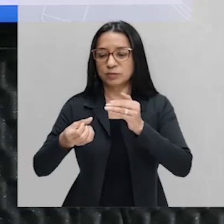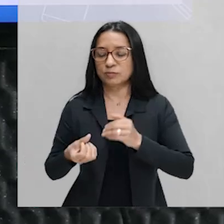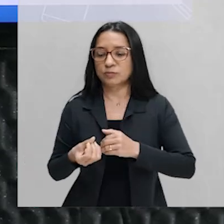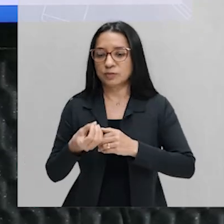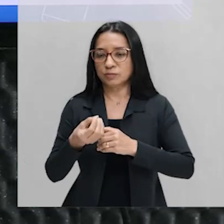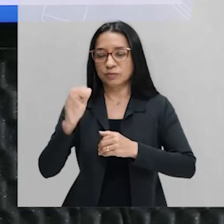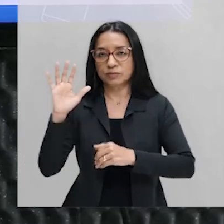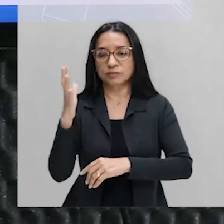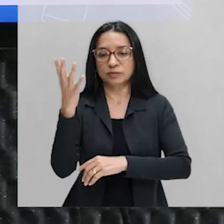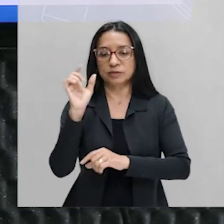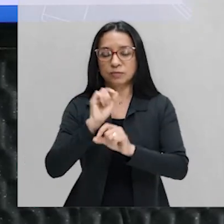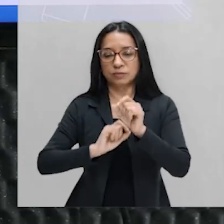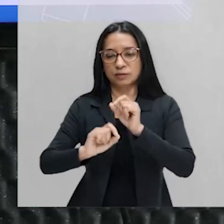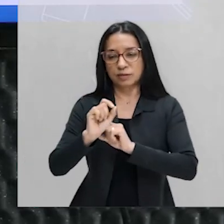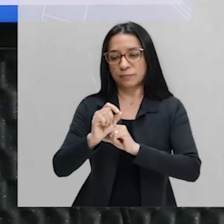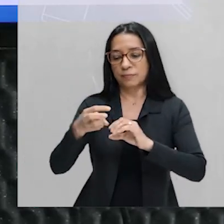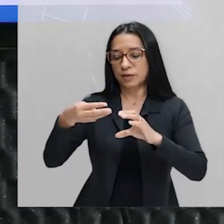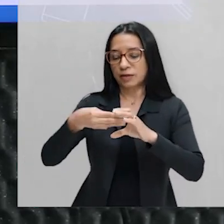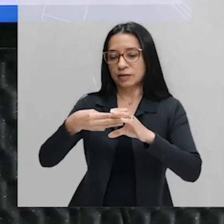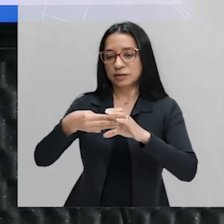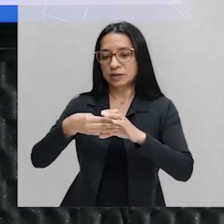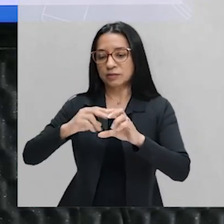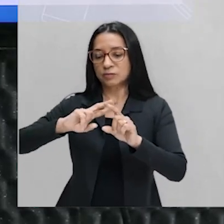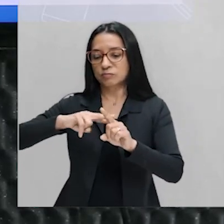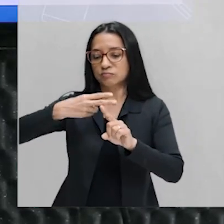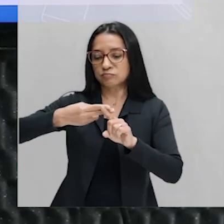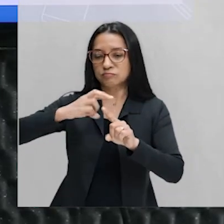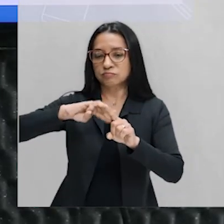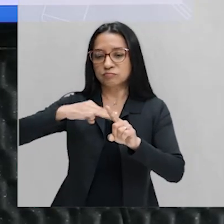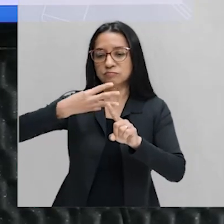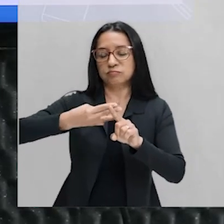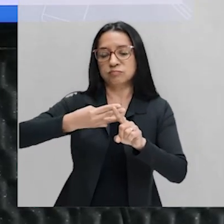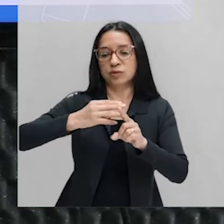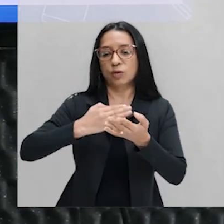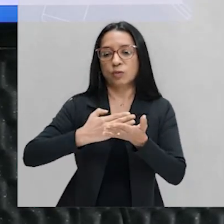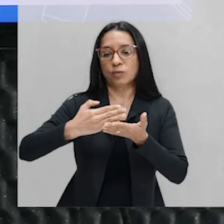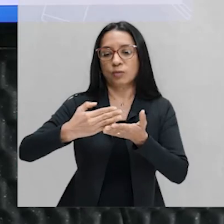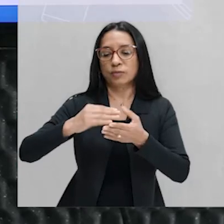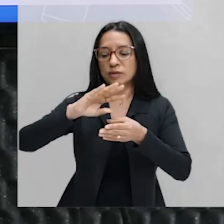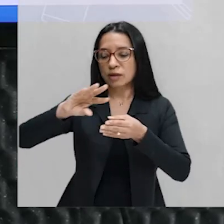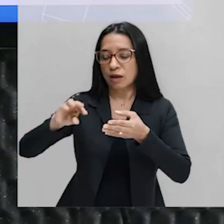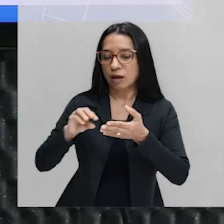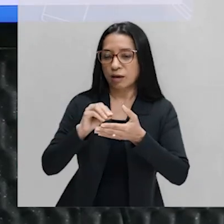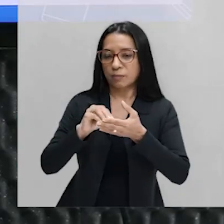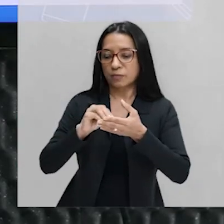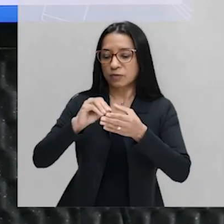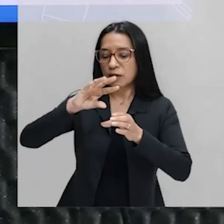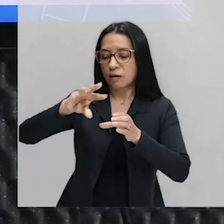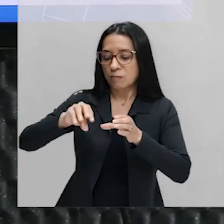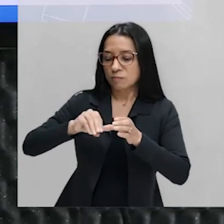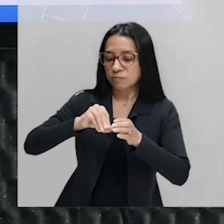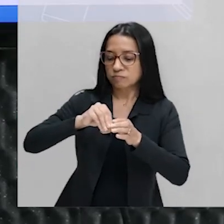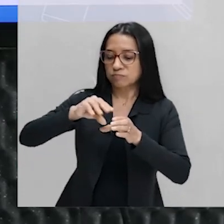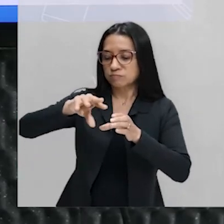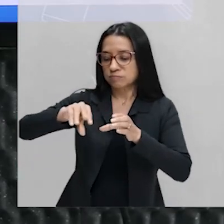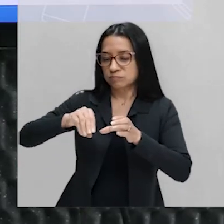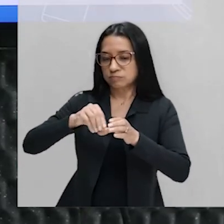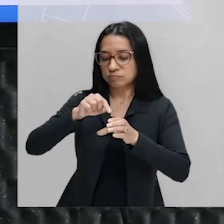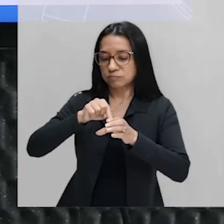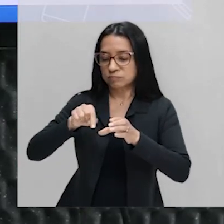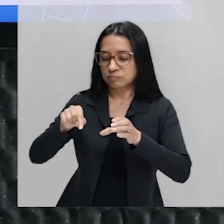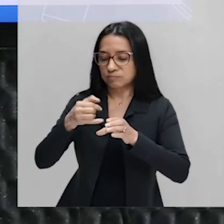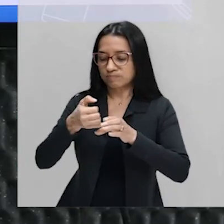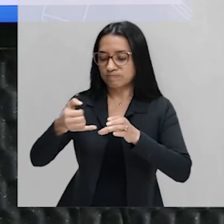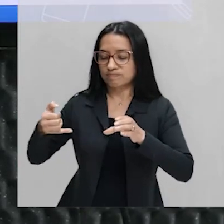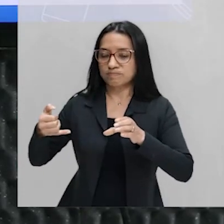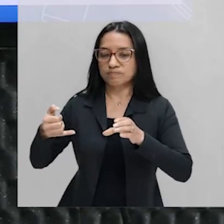vai acontecer o seguinte, as células vão se multiplicar, elas vão começar a migrar para o centro dessa linha primitiva,